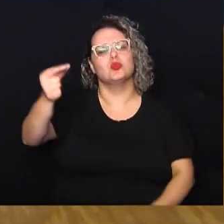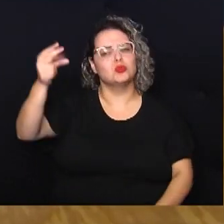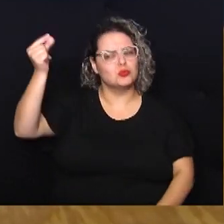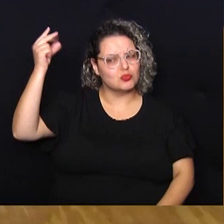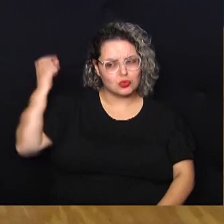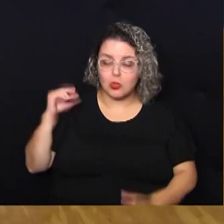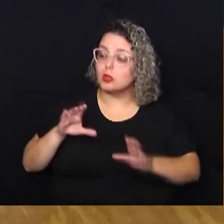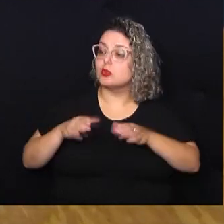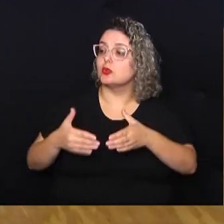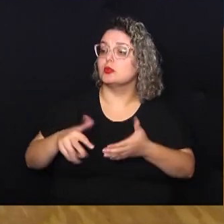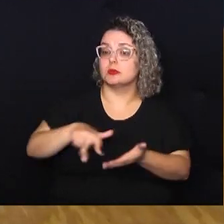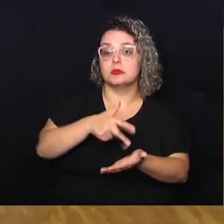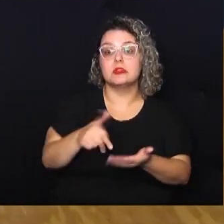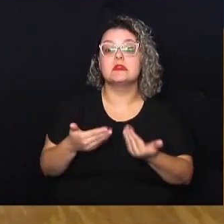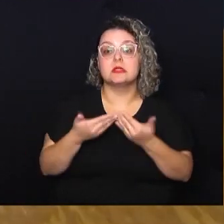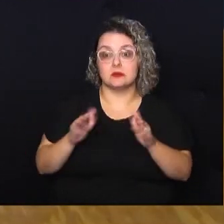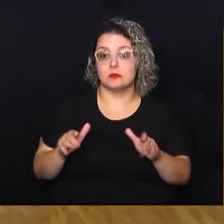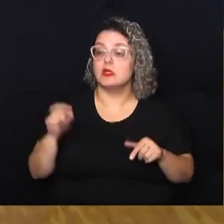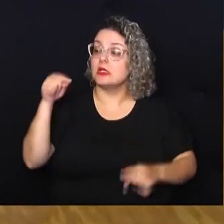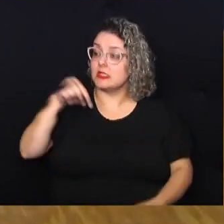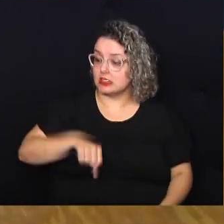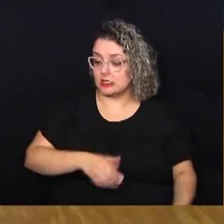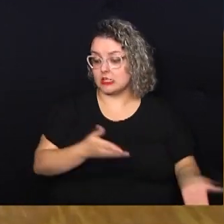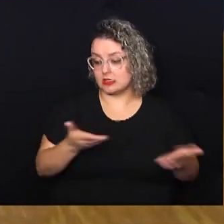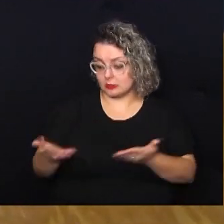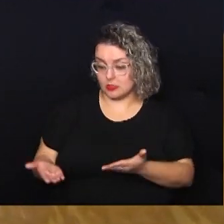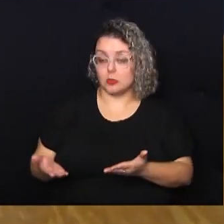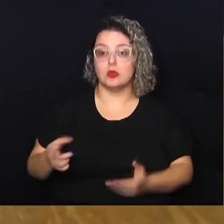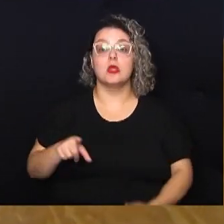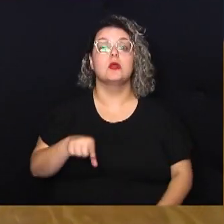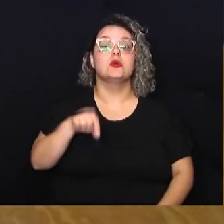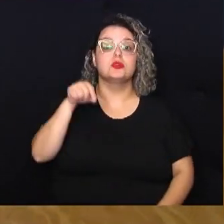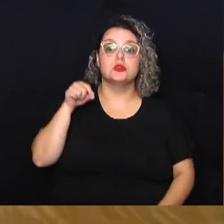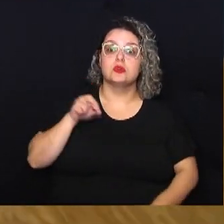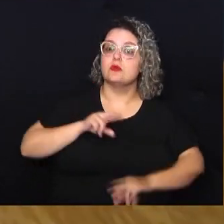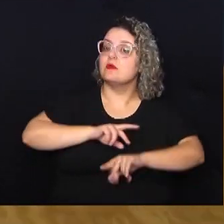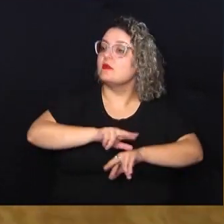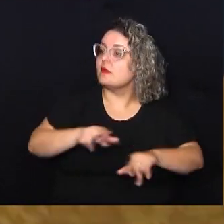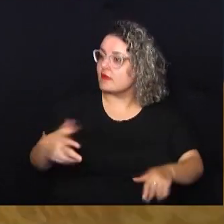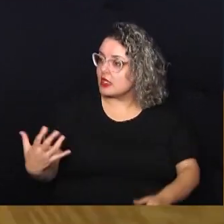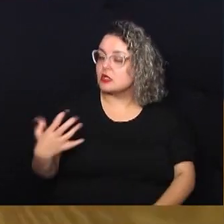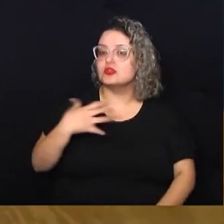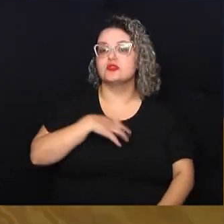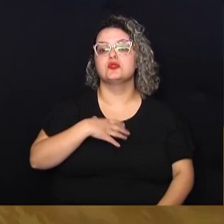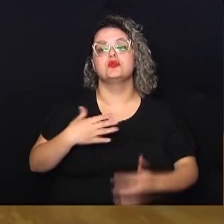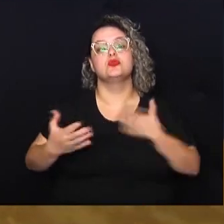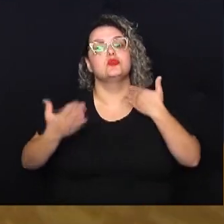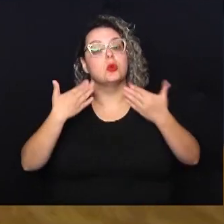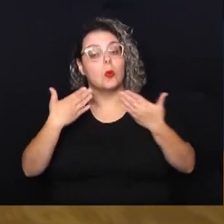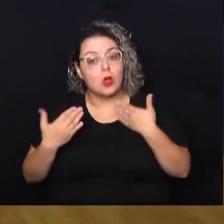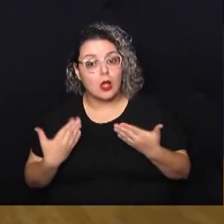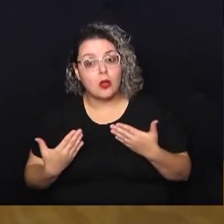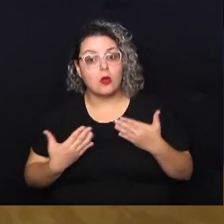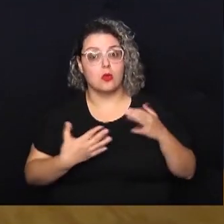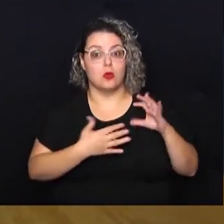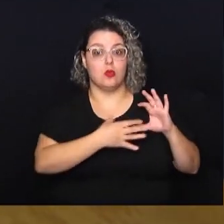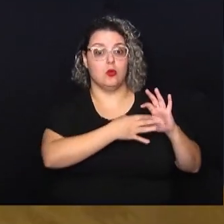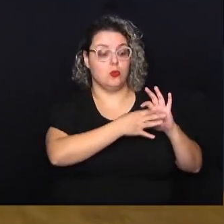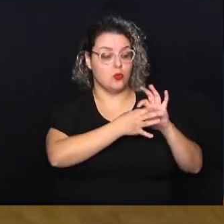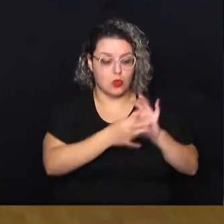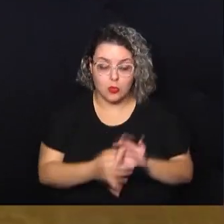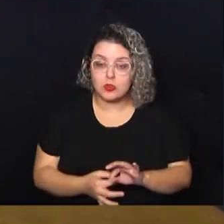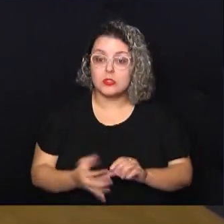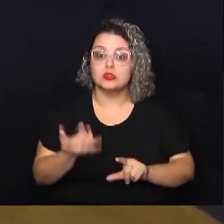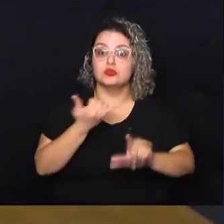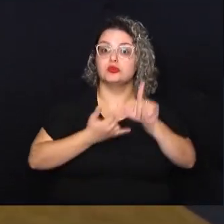Grupo Dança Aberta. E nesse espetáculo, a gente escolheu diversas formas que dialogassem com o contexto lúdico das crianças.